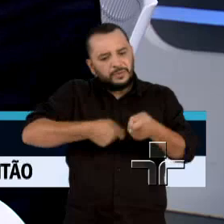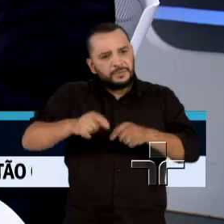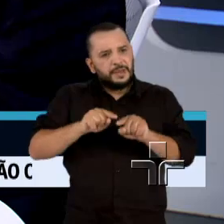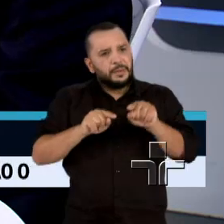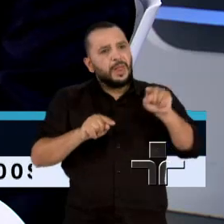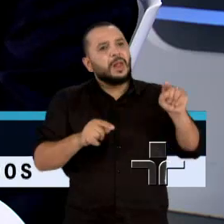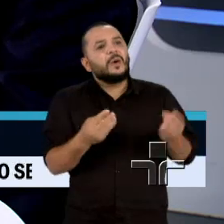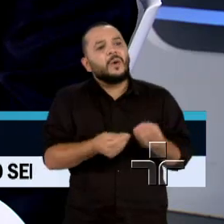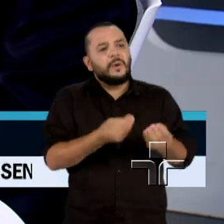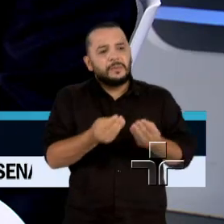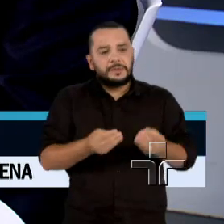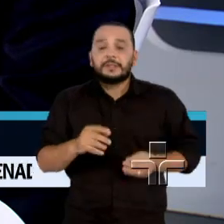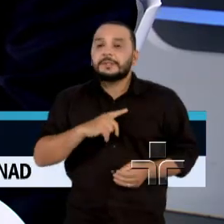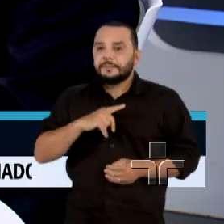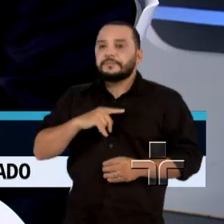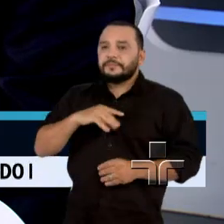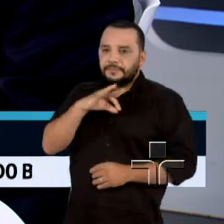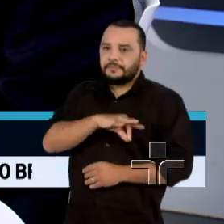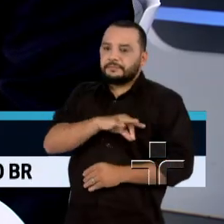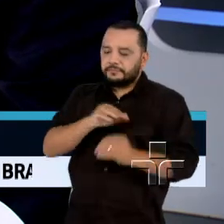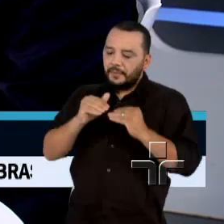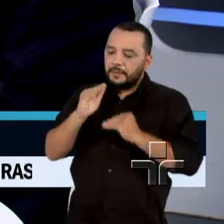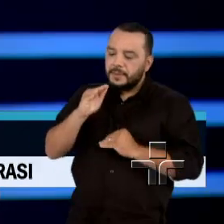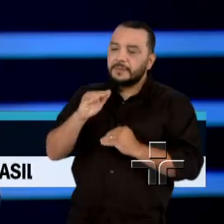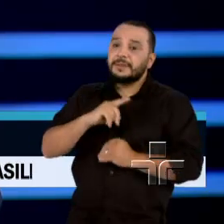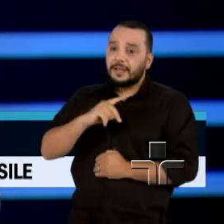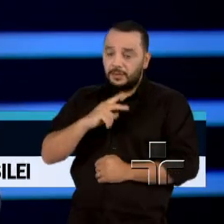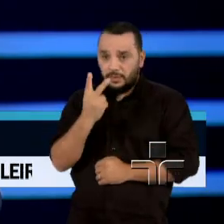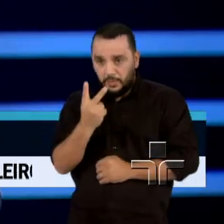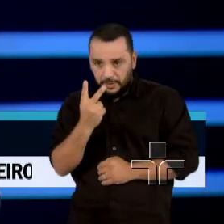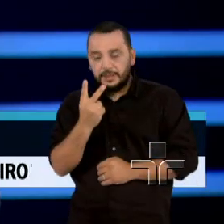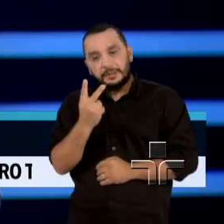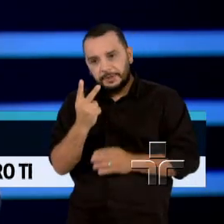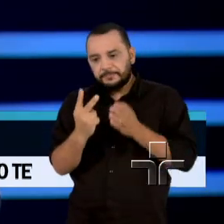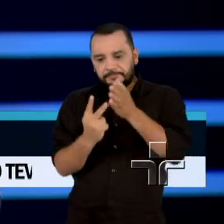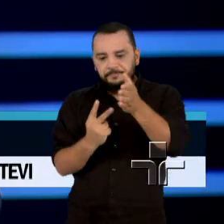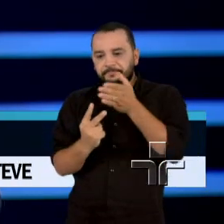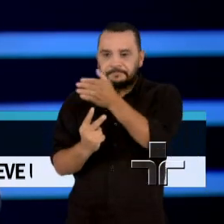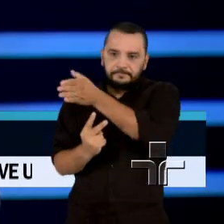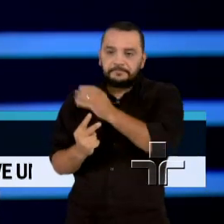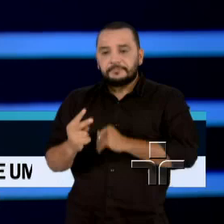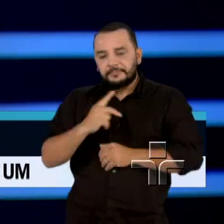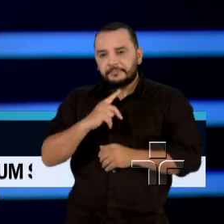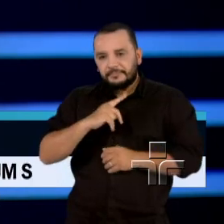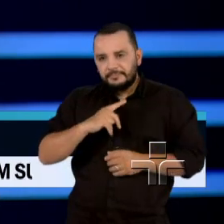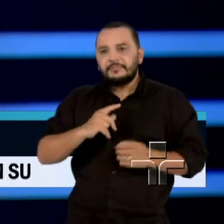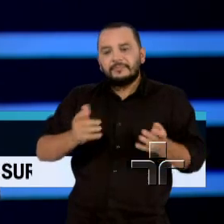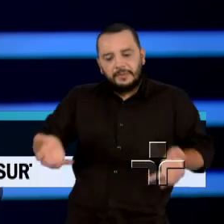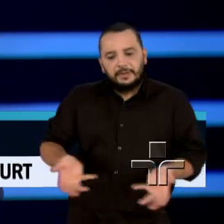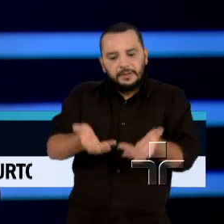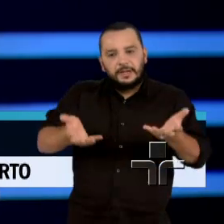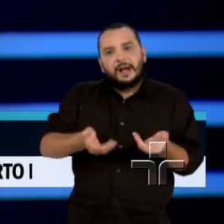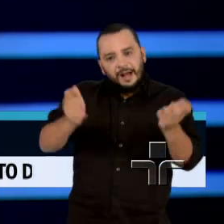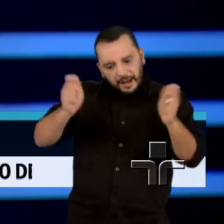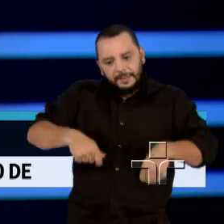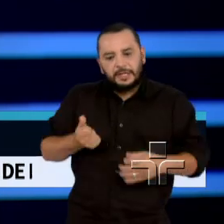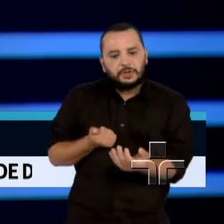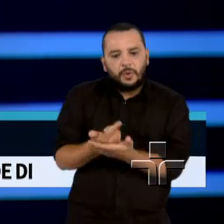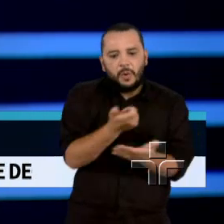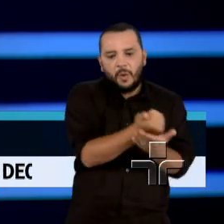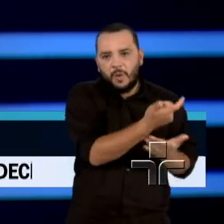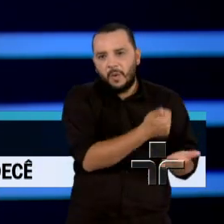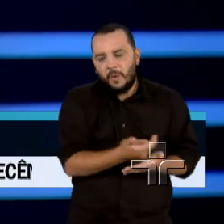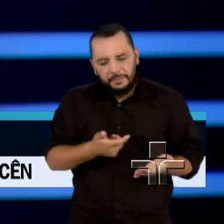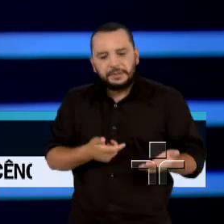O salário mínimo tem dois lados. Ele irriga, por um lado, a economia do ponto de vista da capacidade de consumo do trabalhador